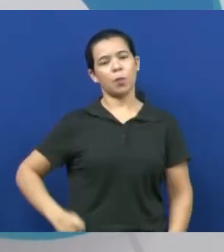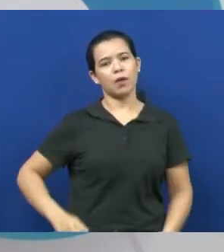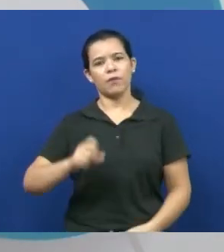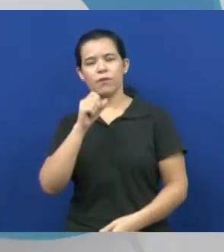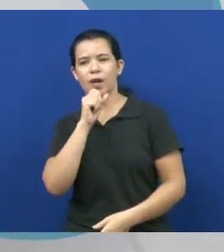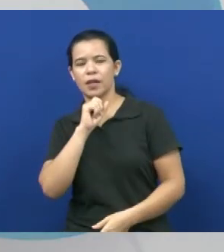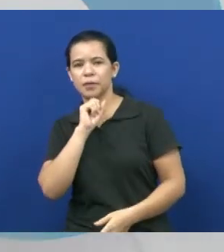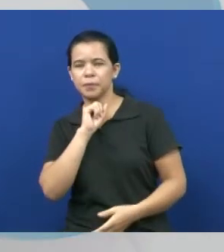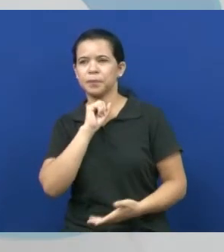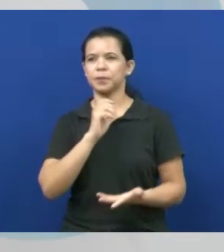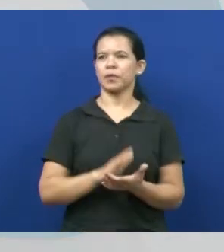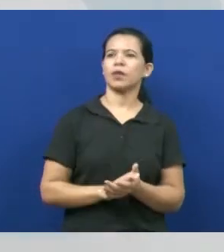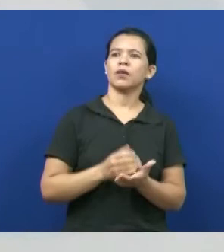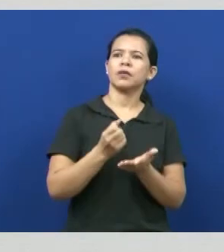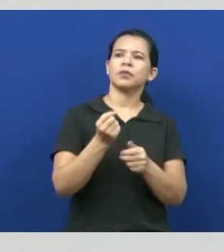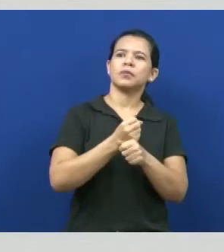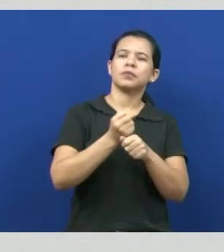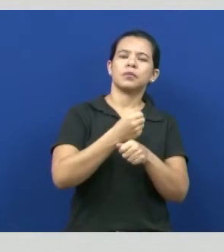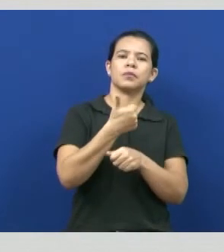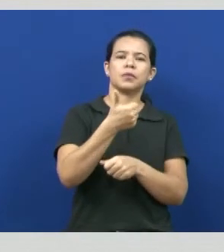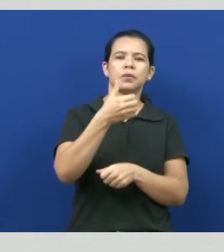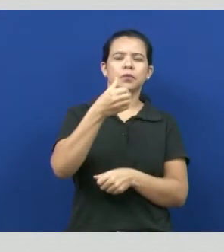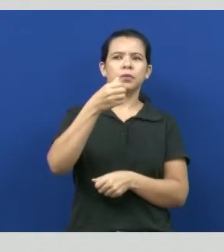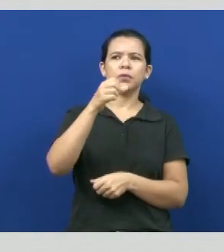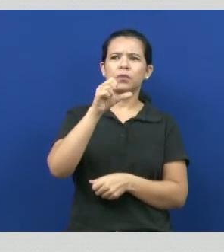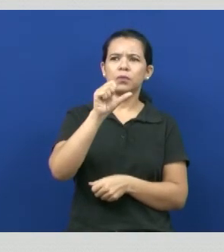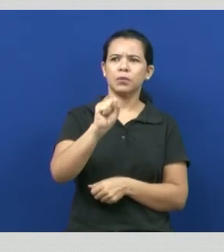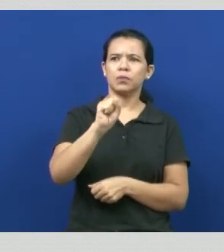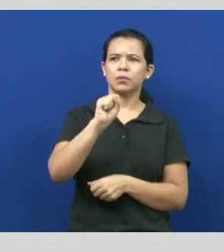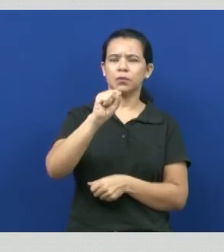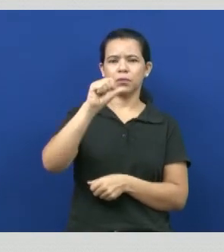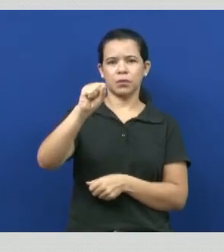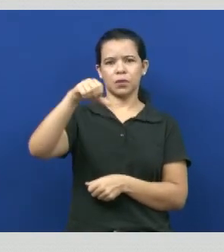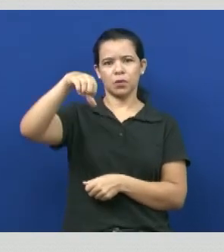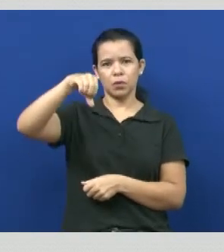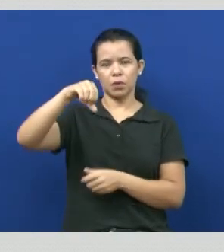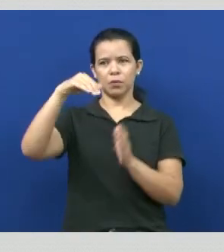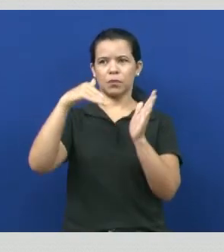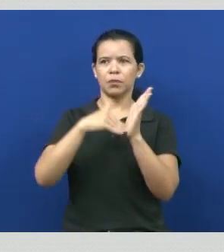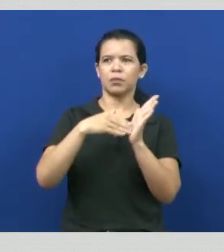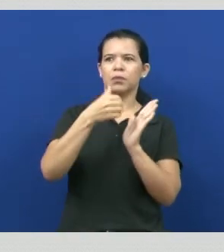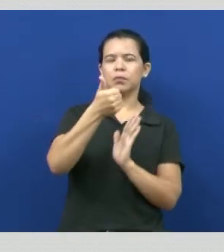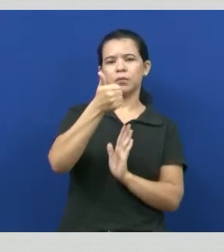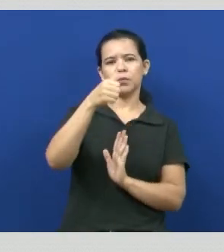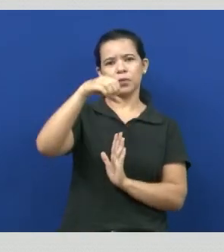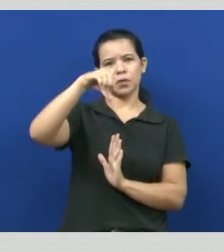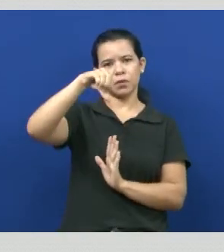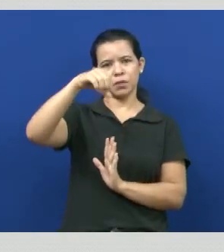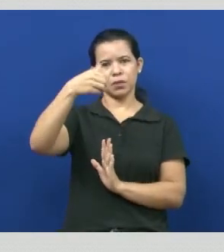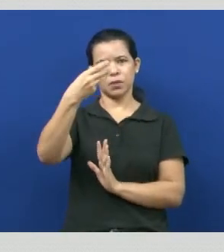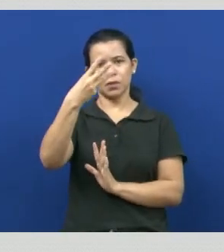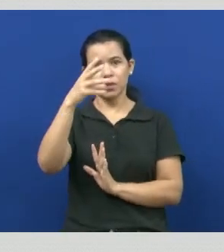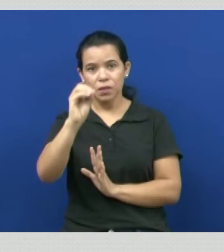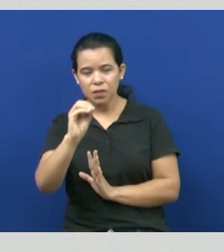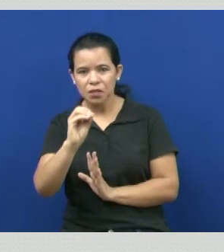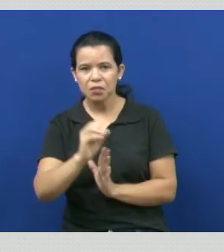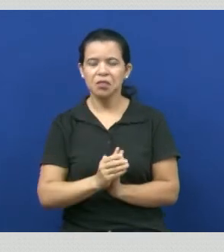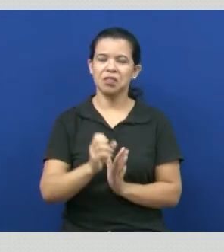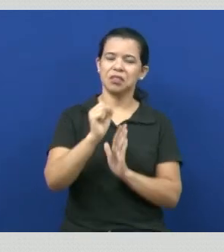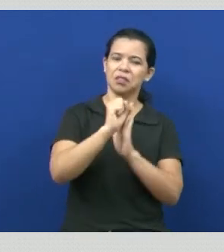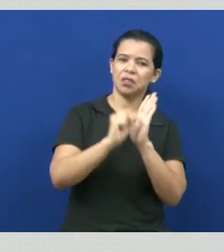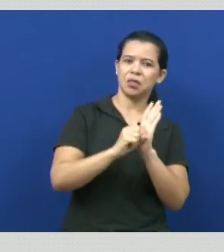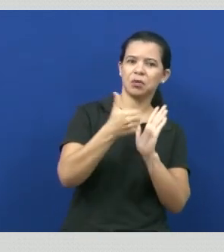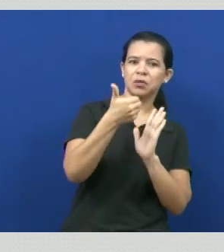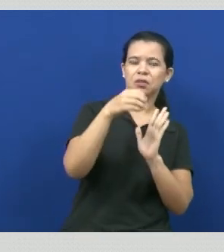de 1889 a 1930. Observe aí, bem dentro do século XIX para o século